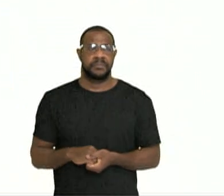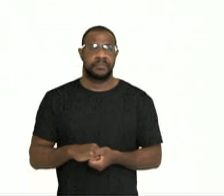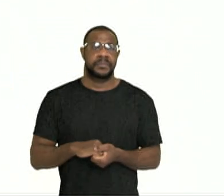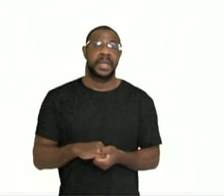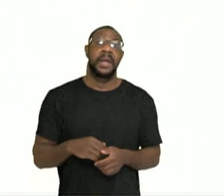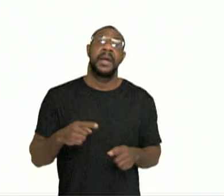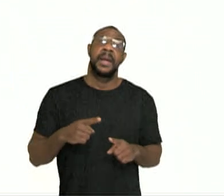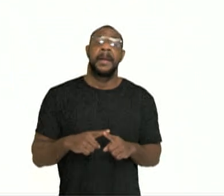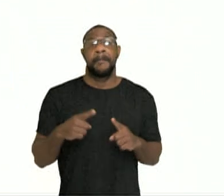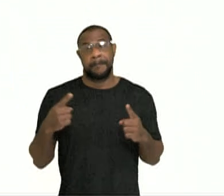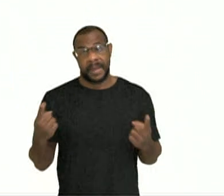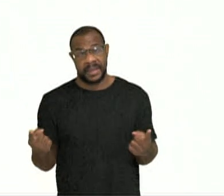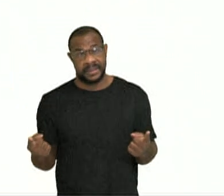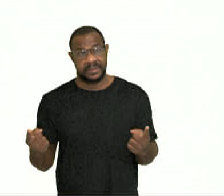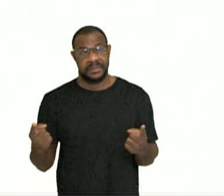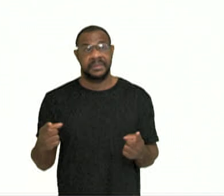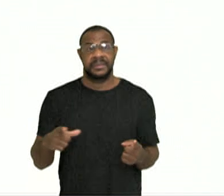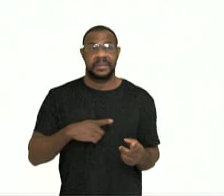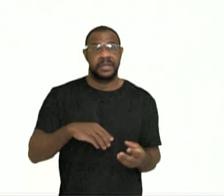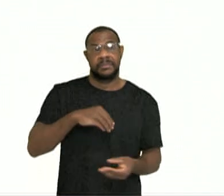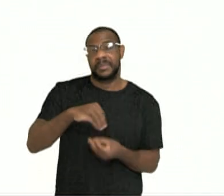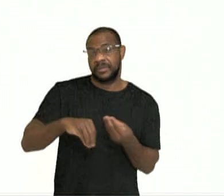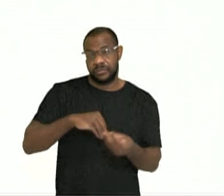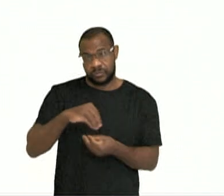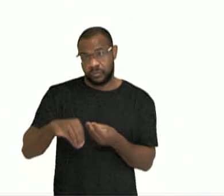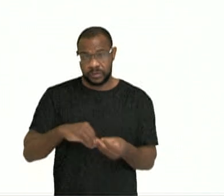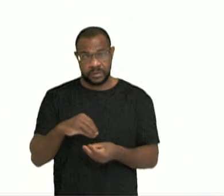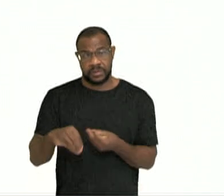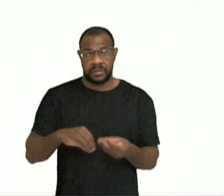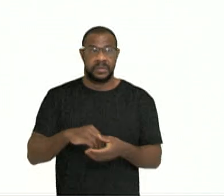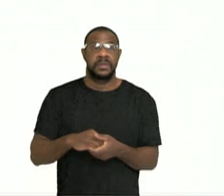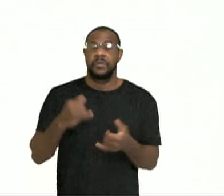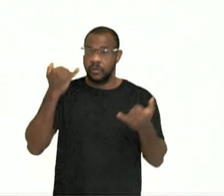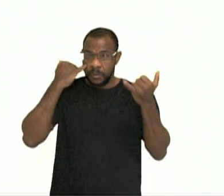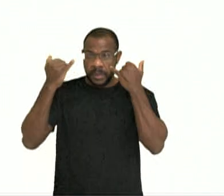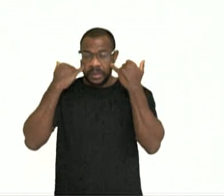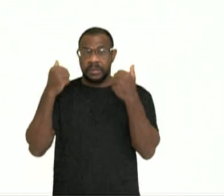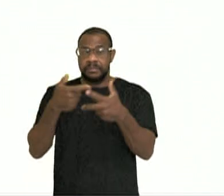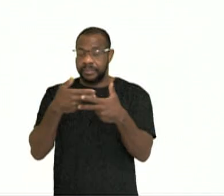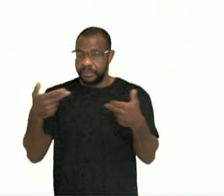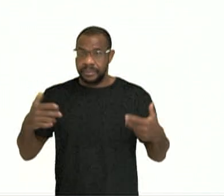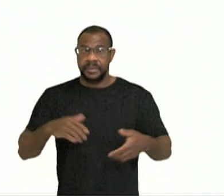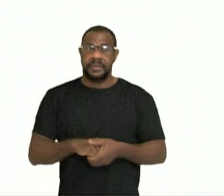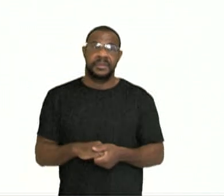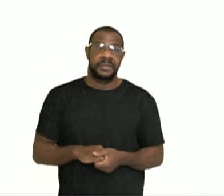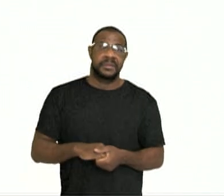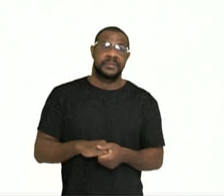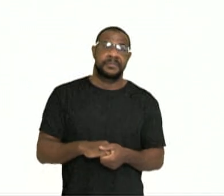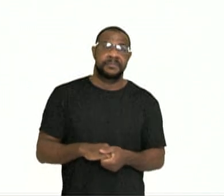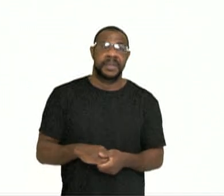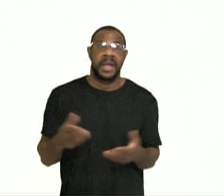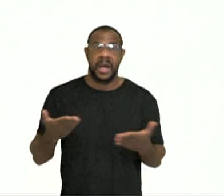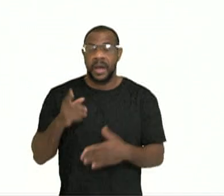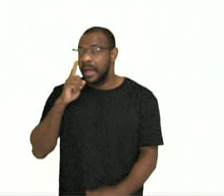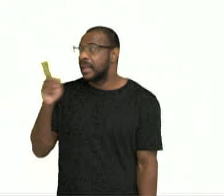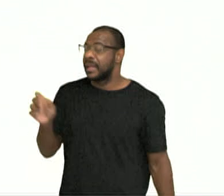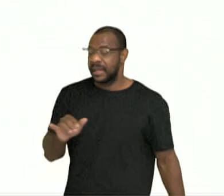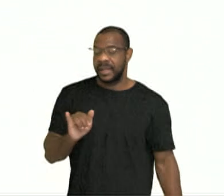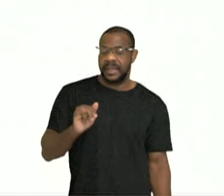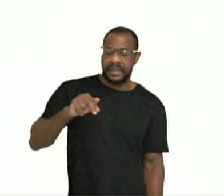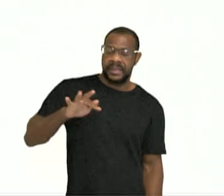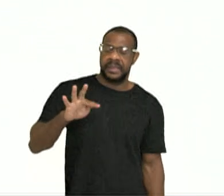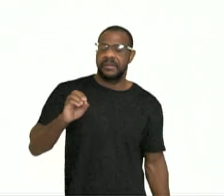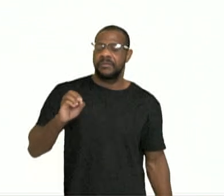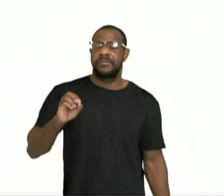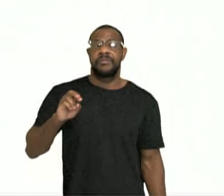só que é aquilo que eu falei, né? Tem uma mistura de gráfico com informações. Então aqui é um infográfico, certo? Então